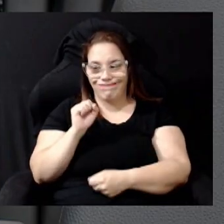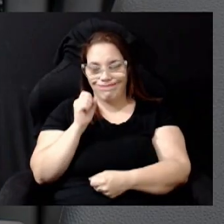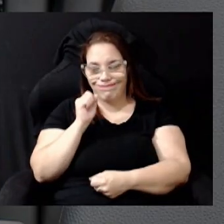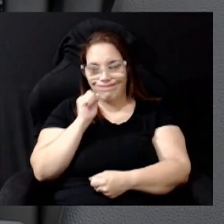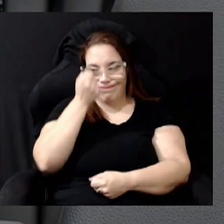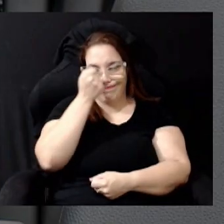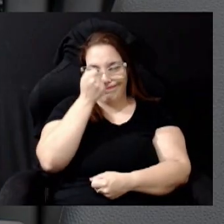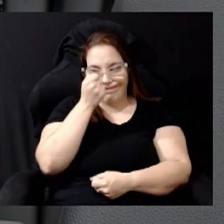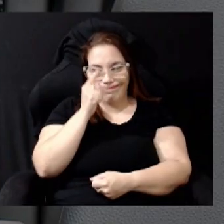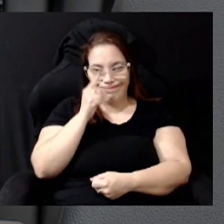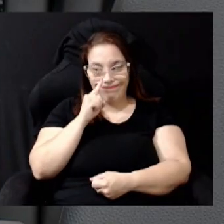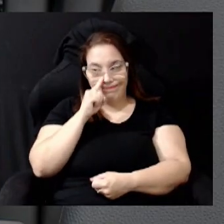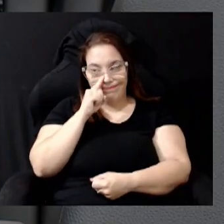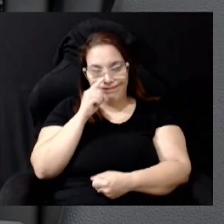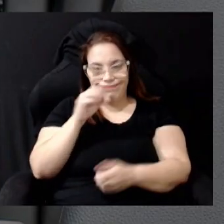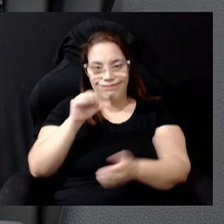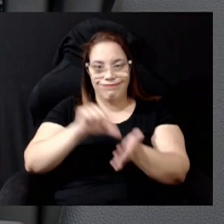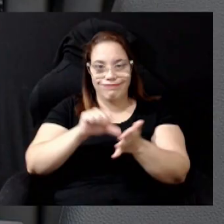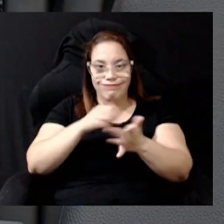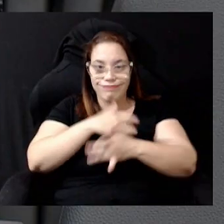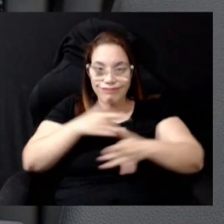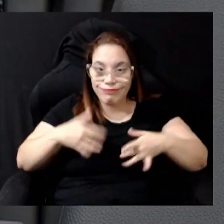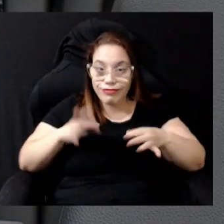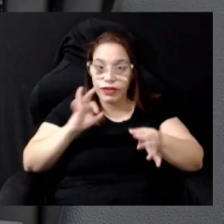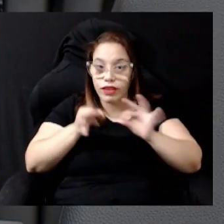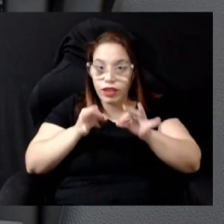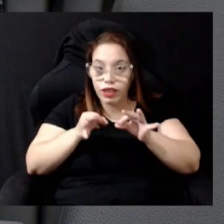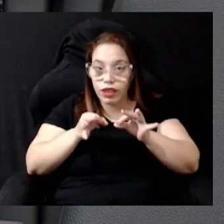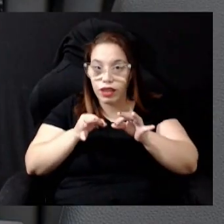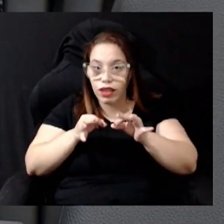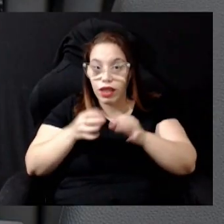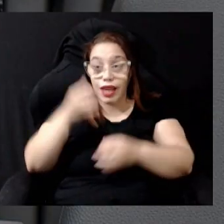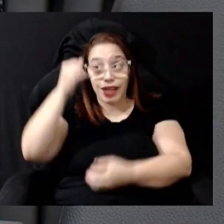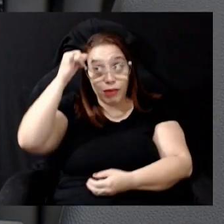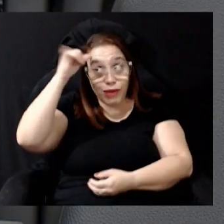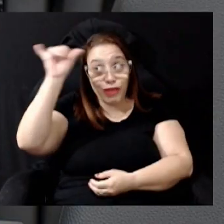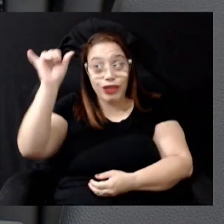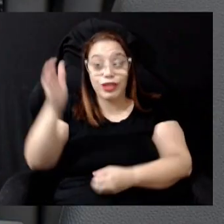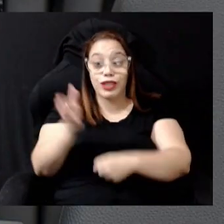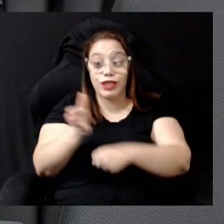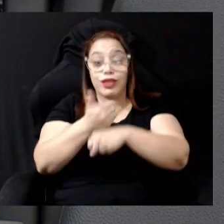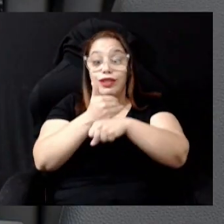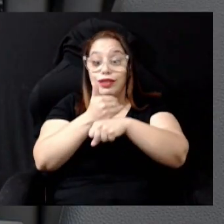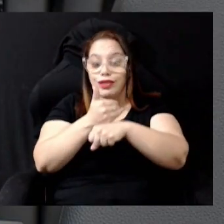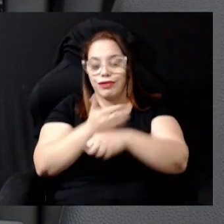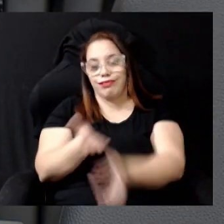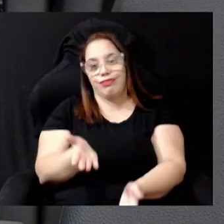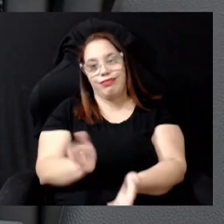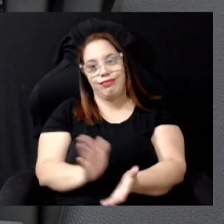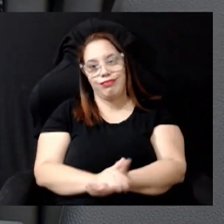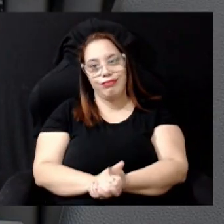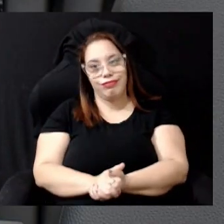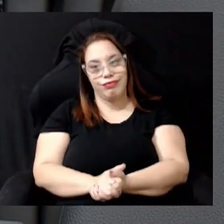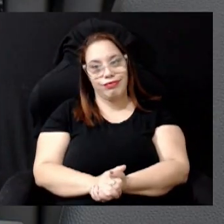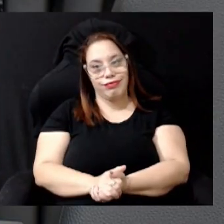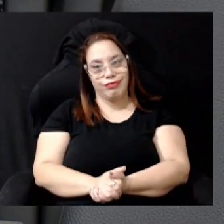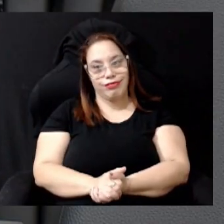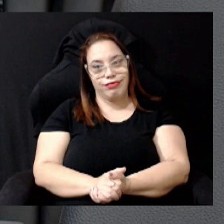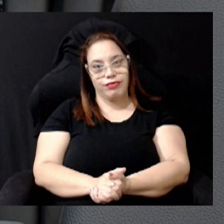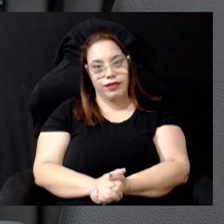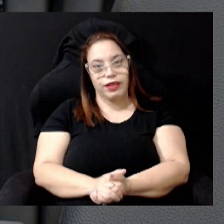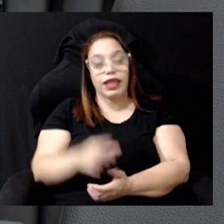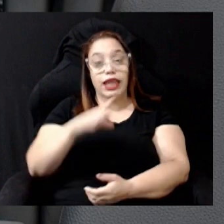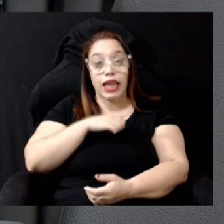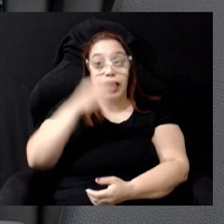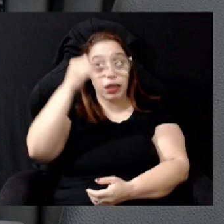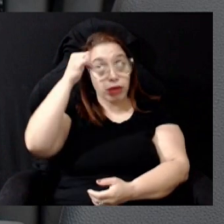centro de saúde é justamente para fazer a saúde preventiva, não é? Que é fundamental. Então, ter essa prevenção, fazer